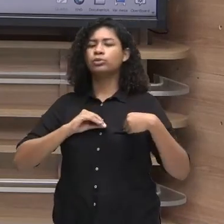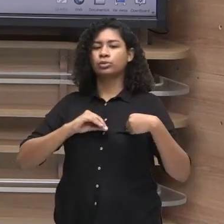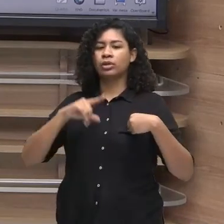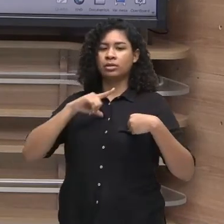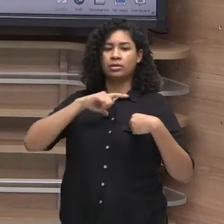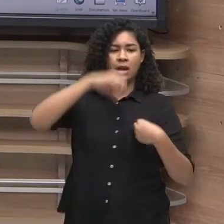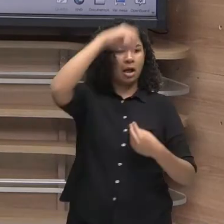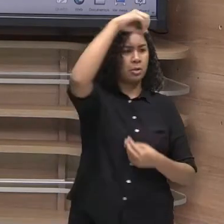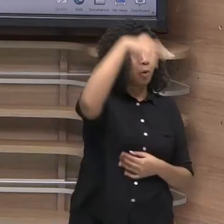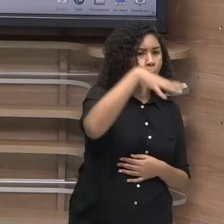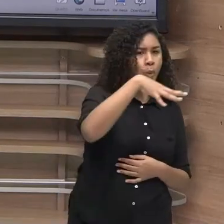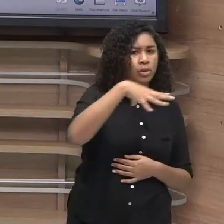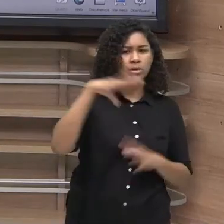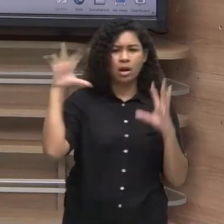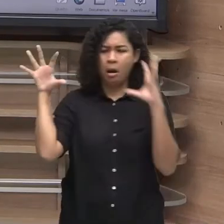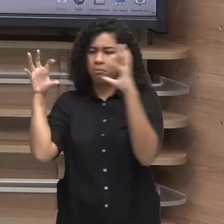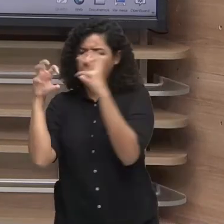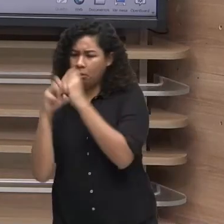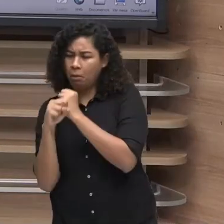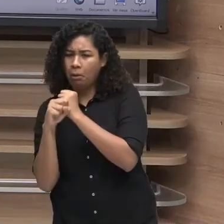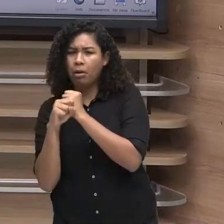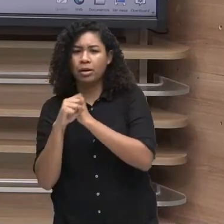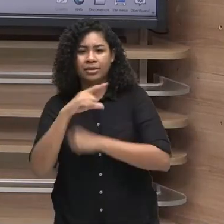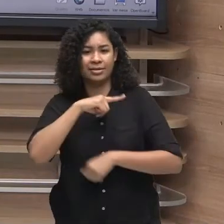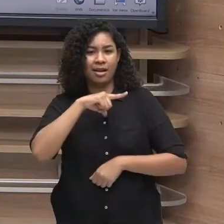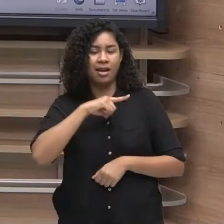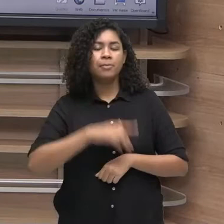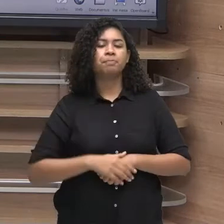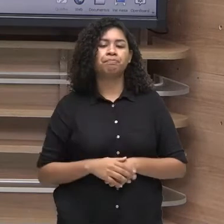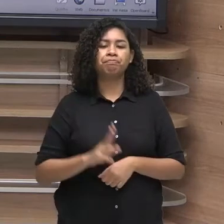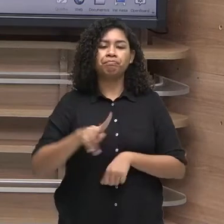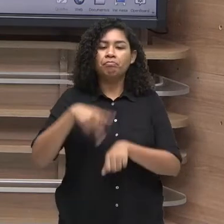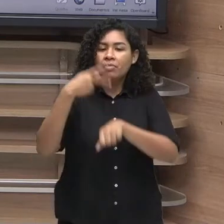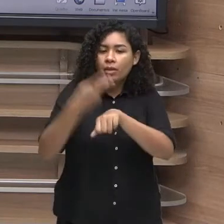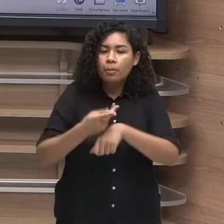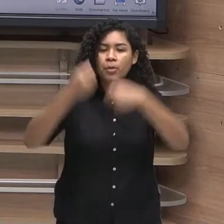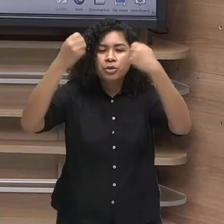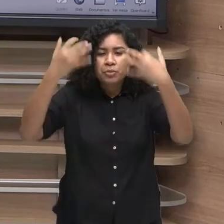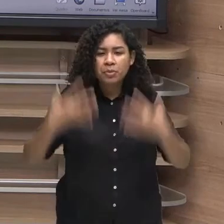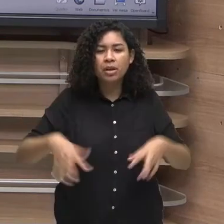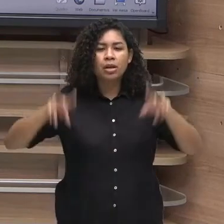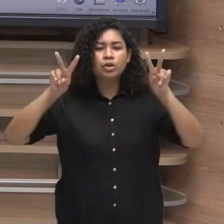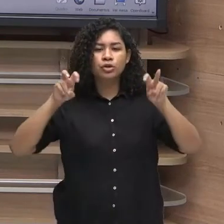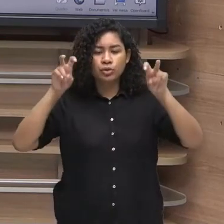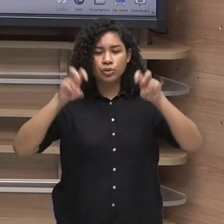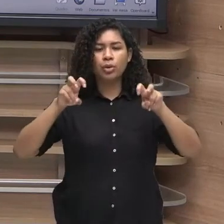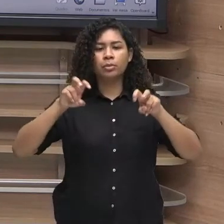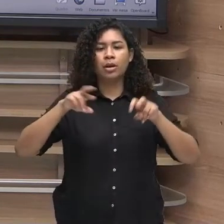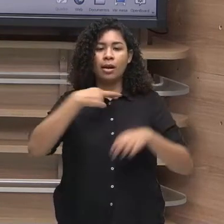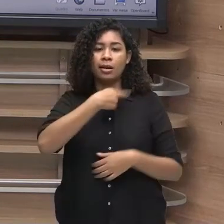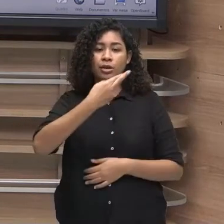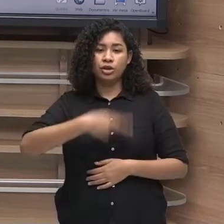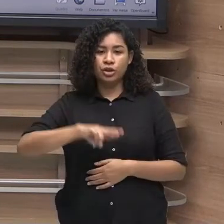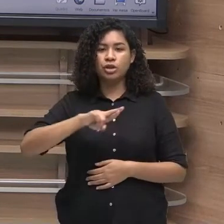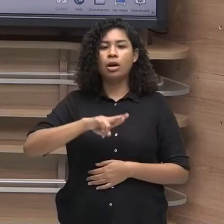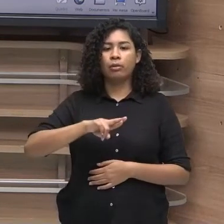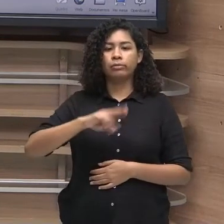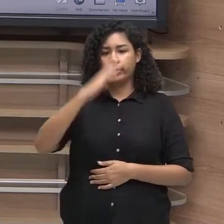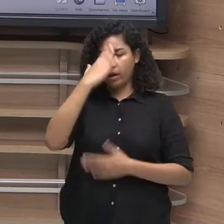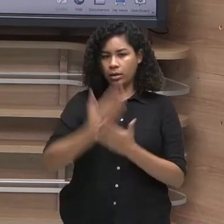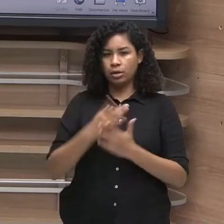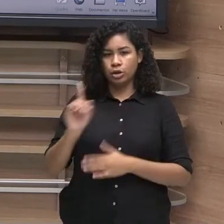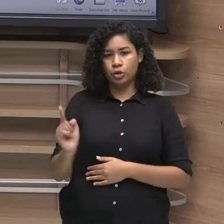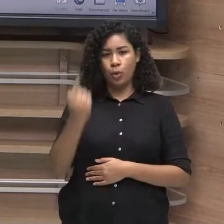existe as trevas. Depois nós vimos como é que, de repente, as religiões monoteístas olham para essa dimensão do